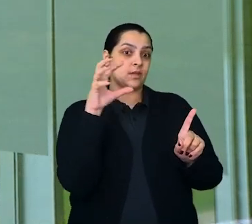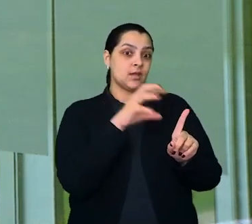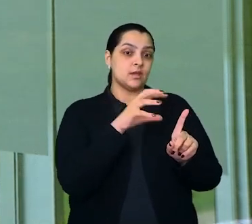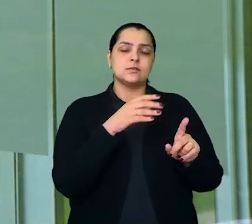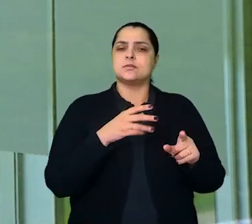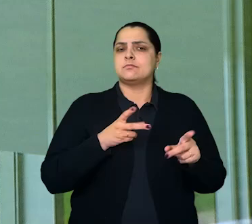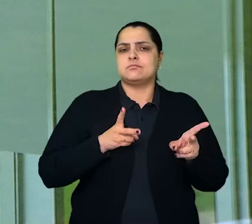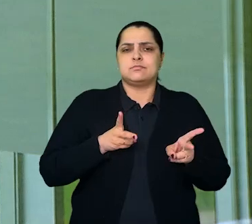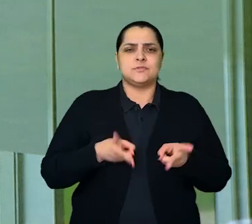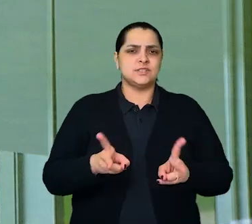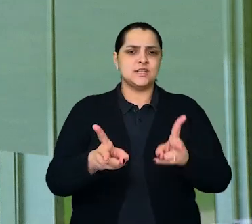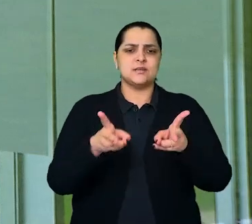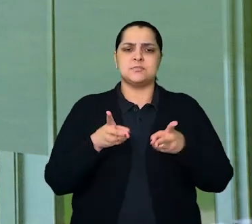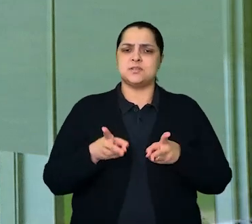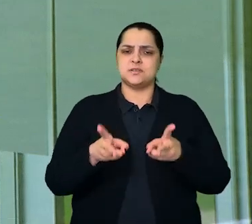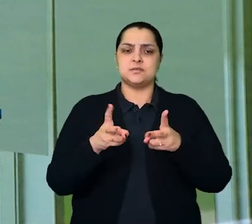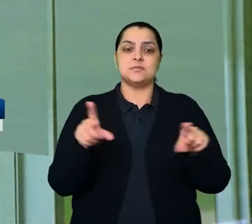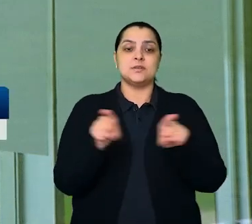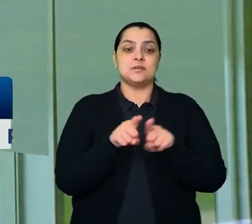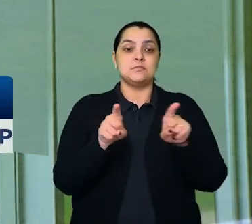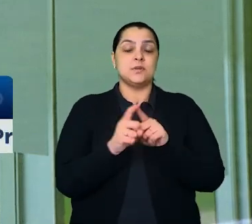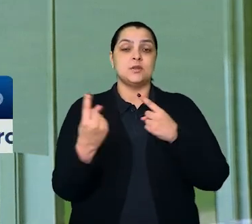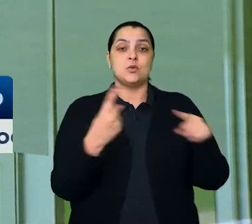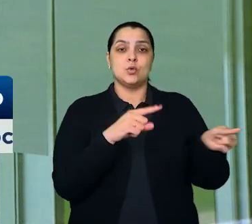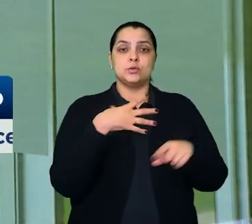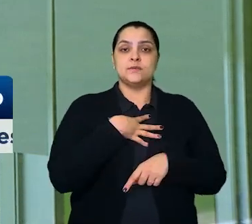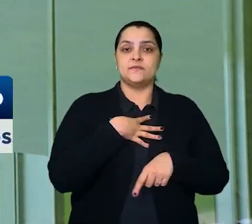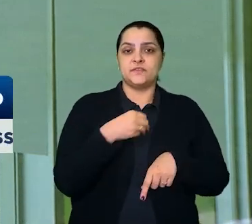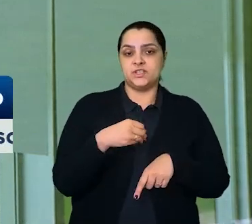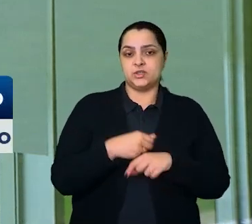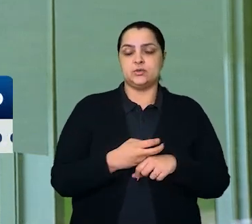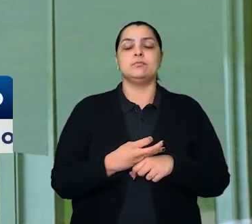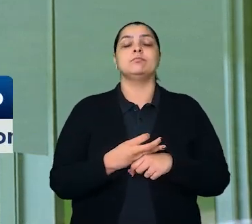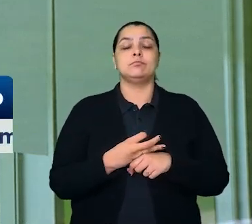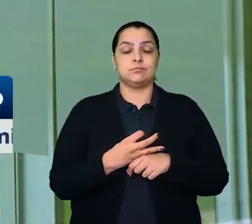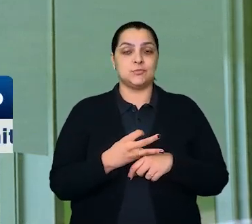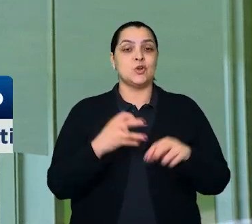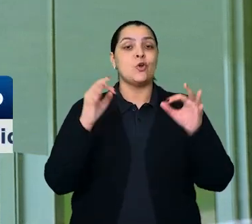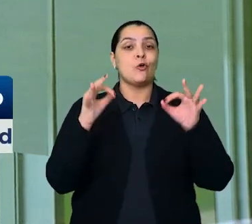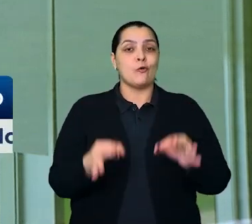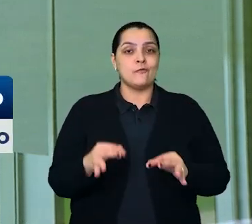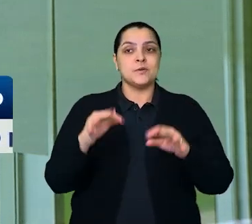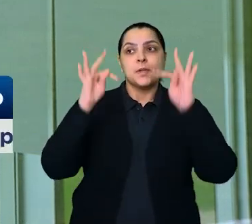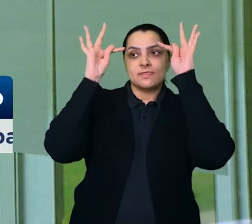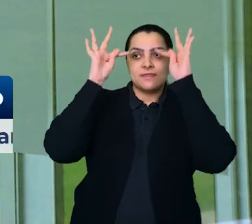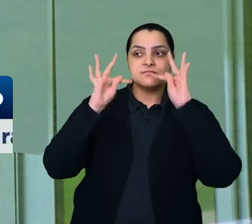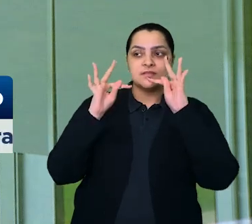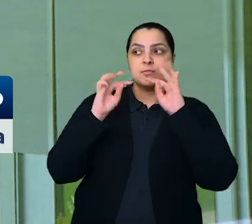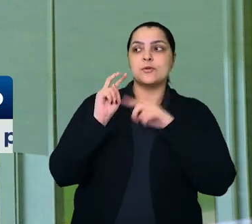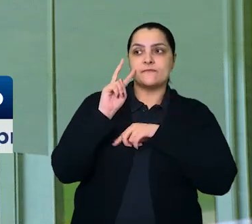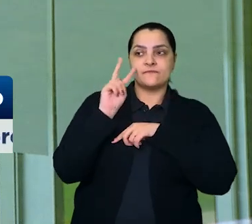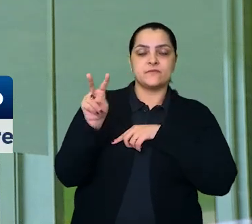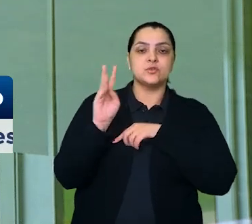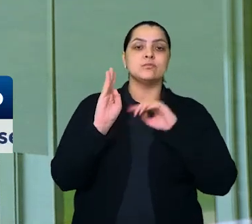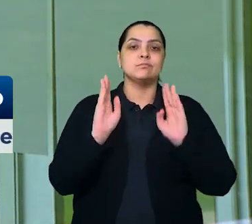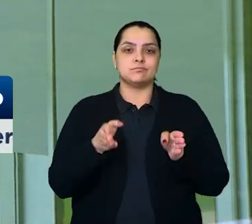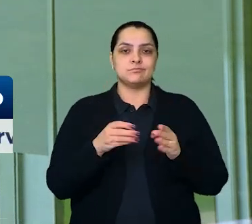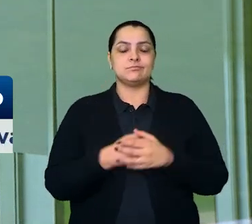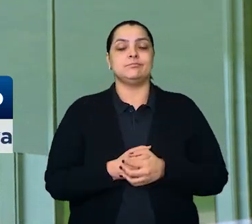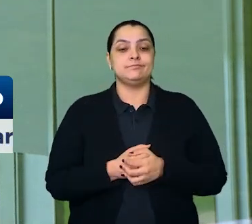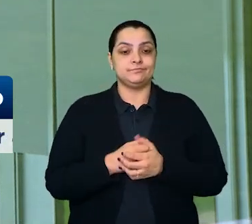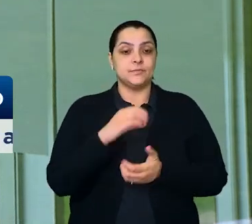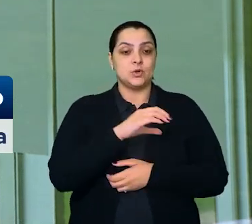forma frequente, inclusive contra os filhos dela. A prática foi confirmada por testemunhas. Ela afirmou também que